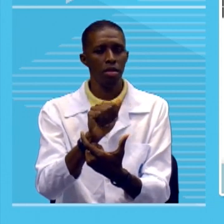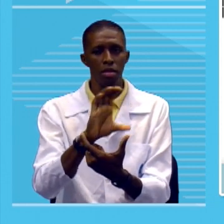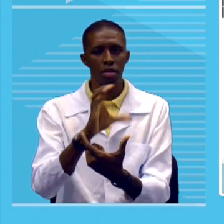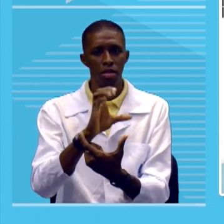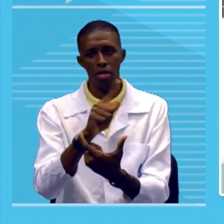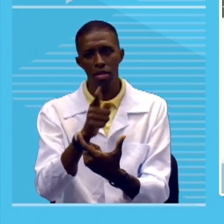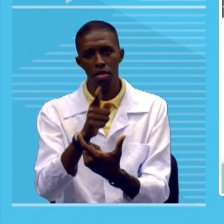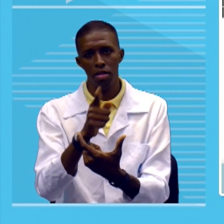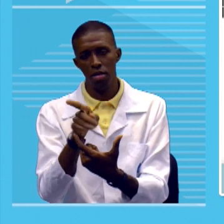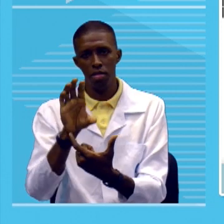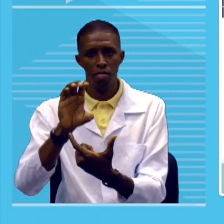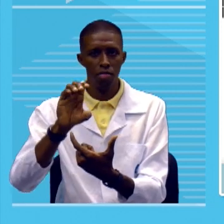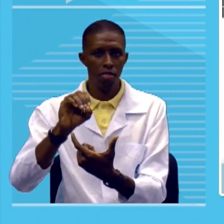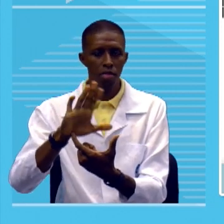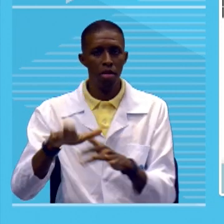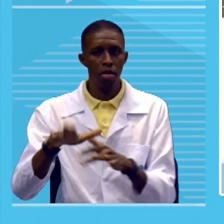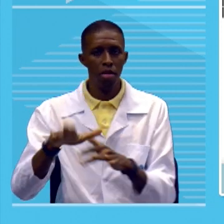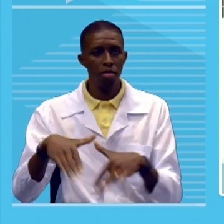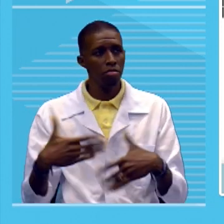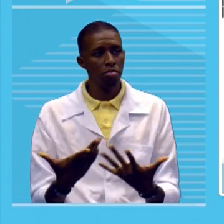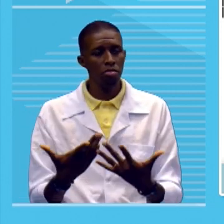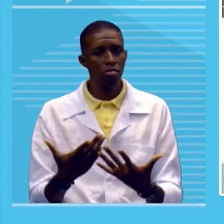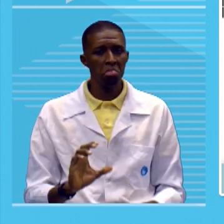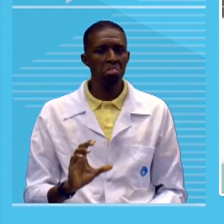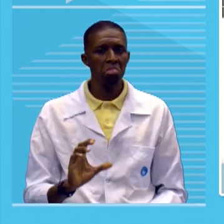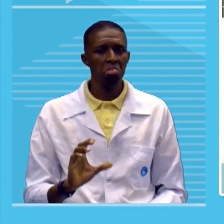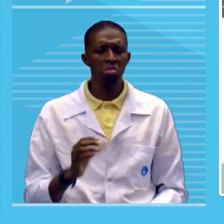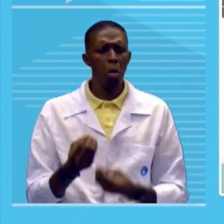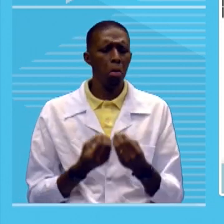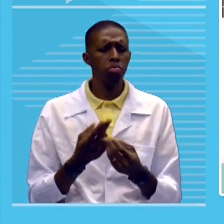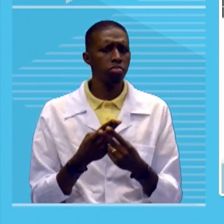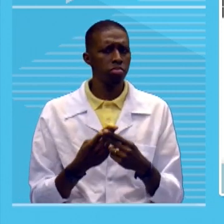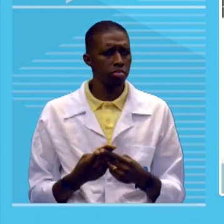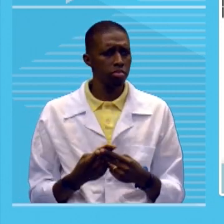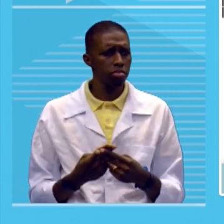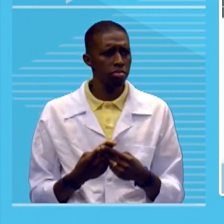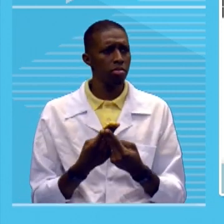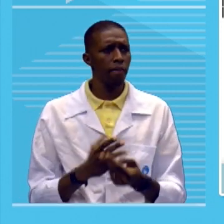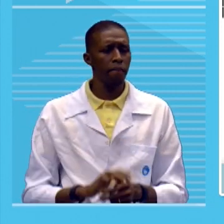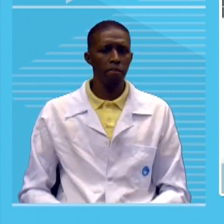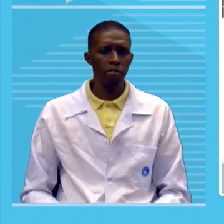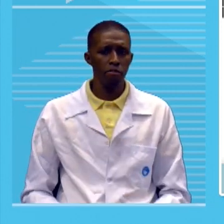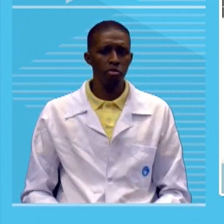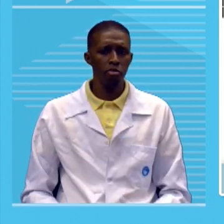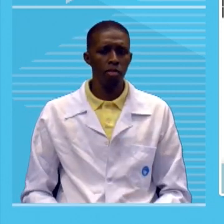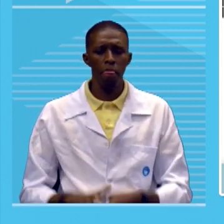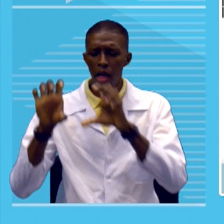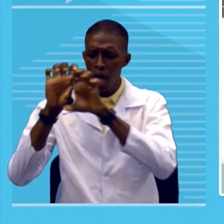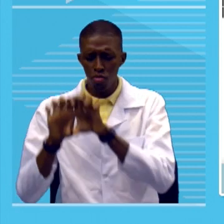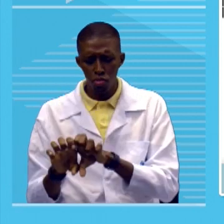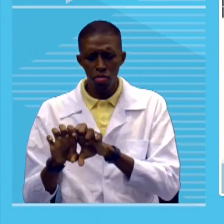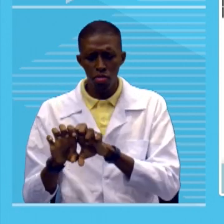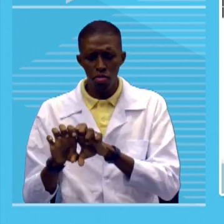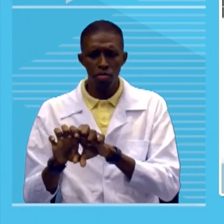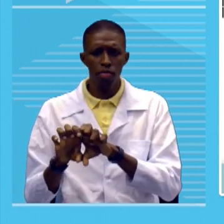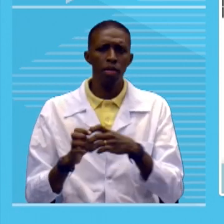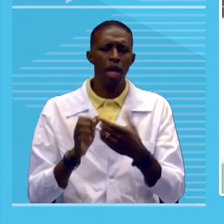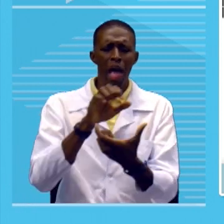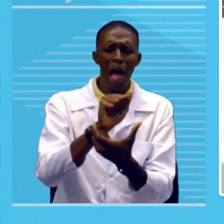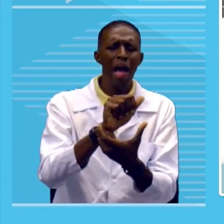posição normal dele aparece lá pelo meio. Ou seja, o adjunto adverbial,